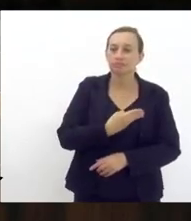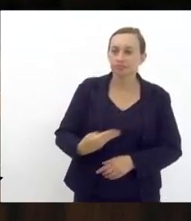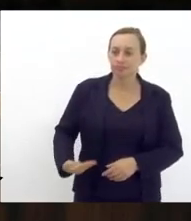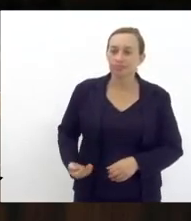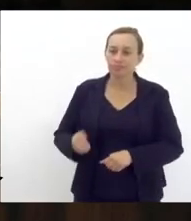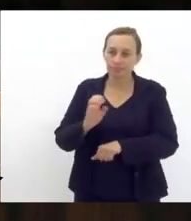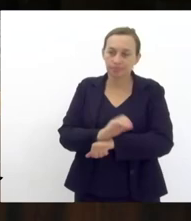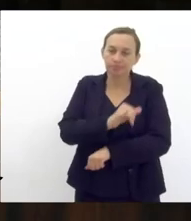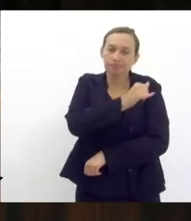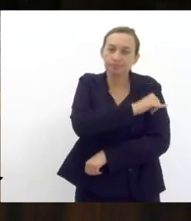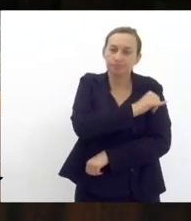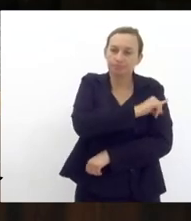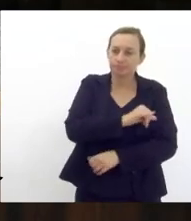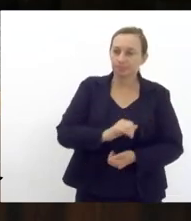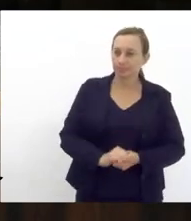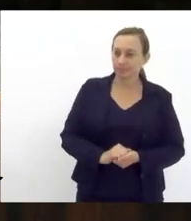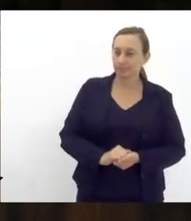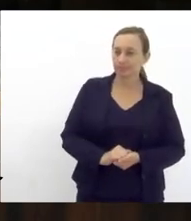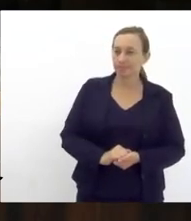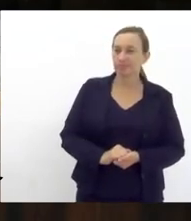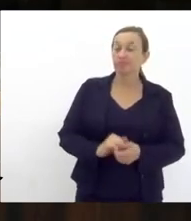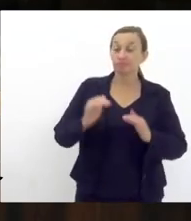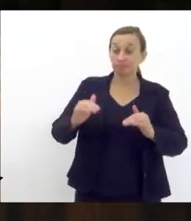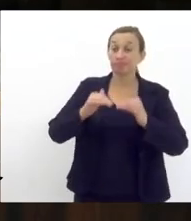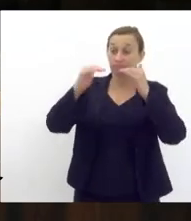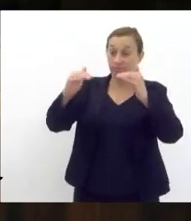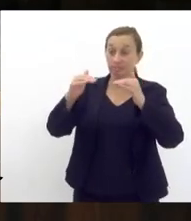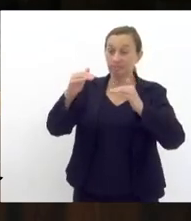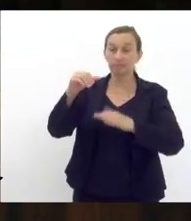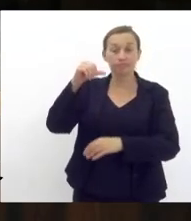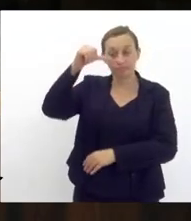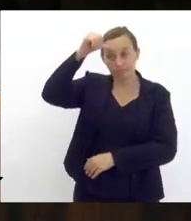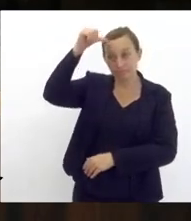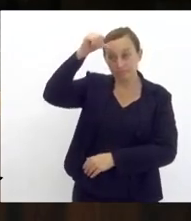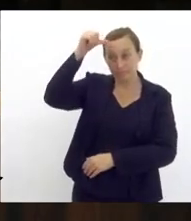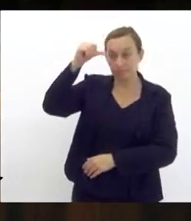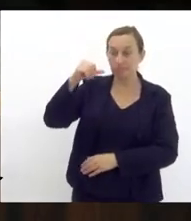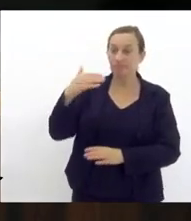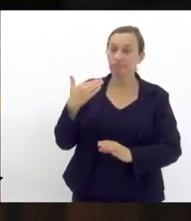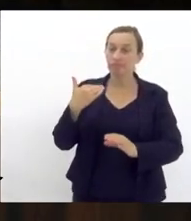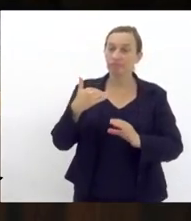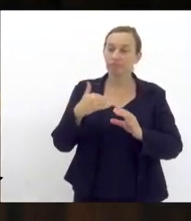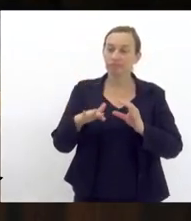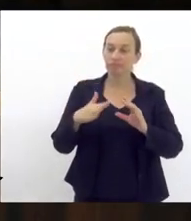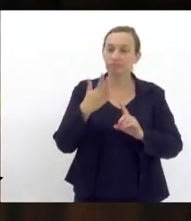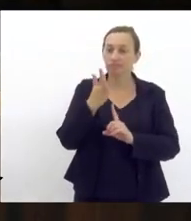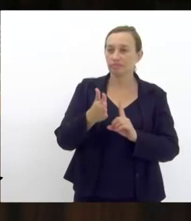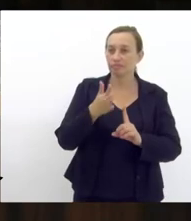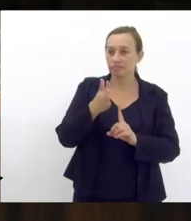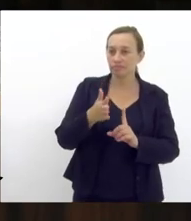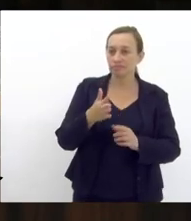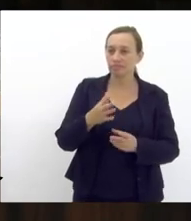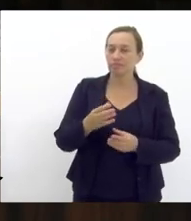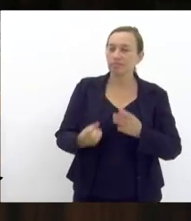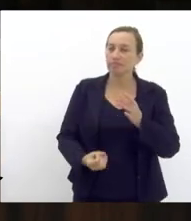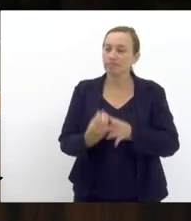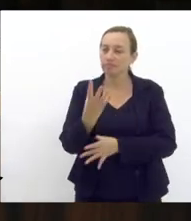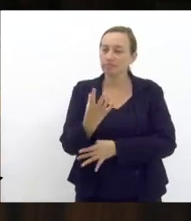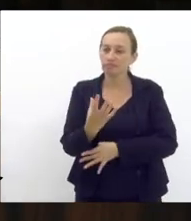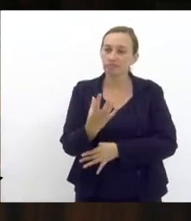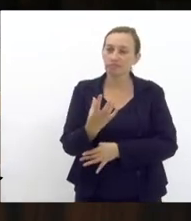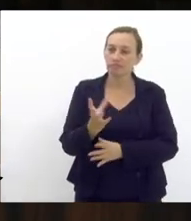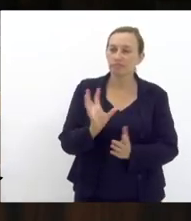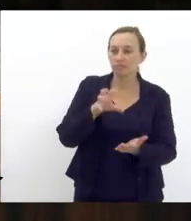governador do Estado do Rio de Janeiro o sementíssimo senhor Cláudio Castro e o envio de mensagem dispondo sobre a instalação de